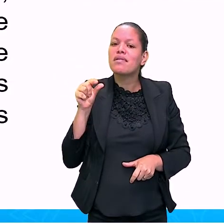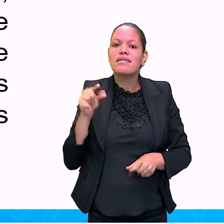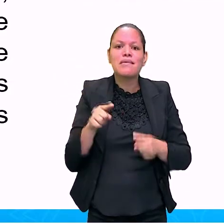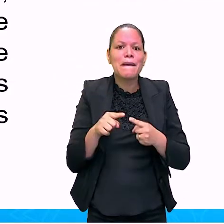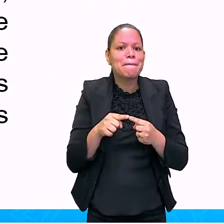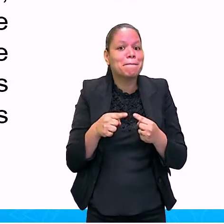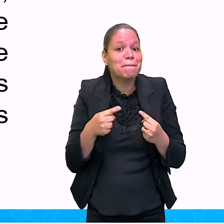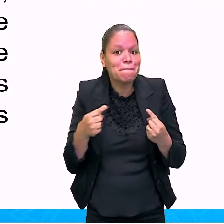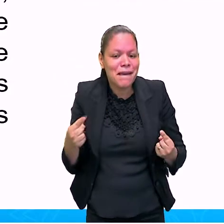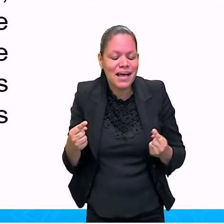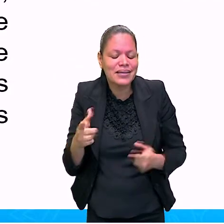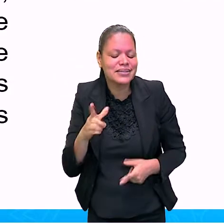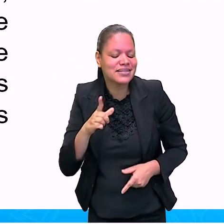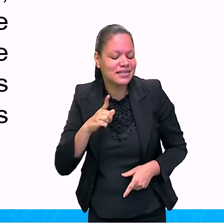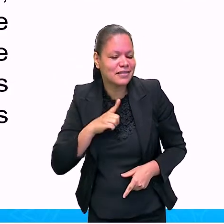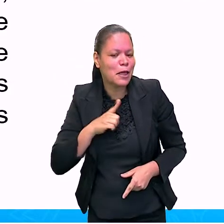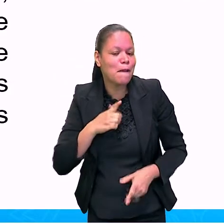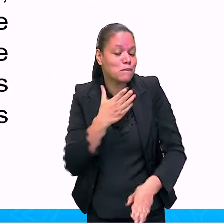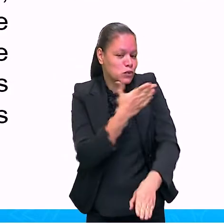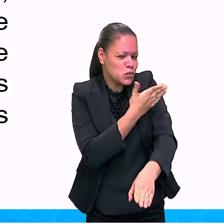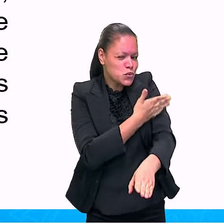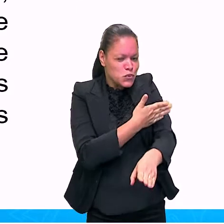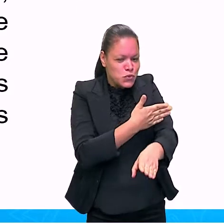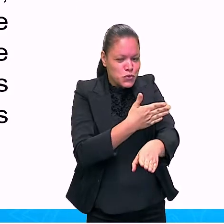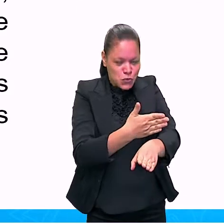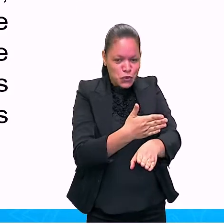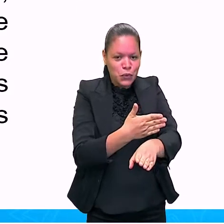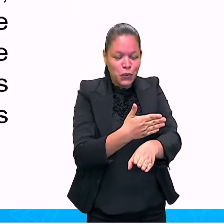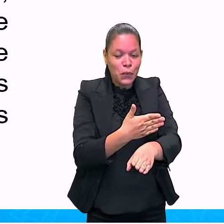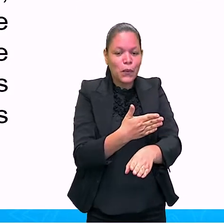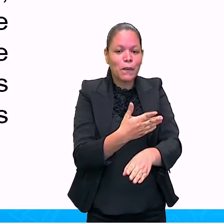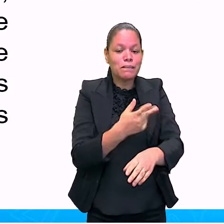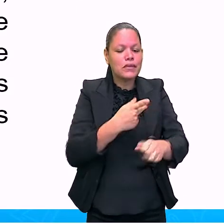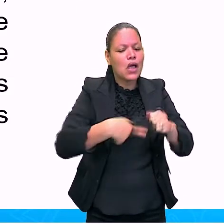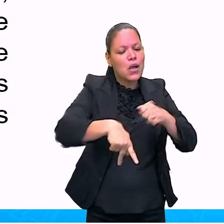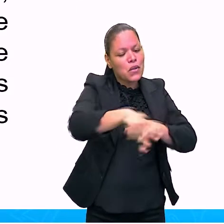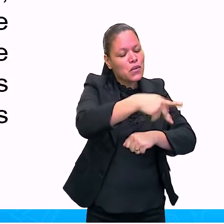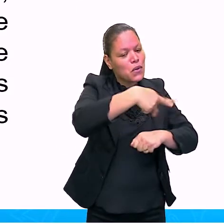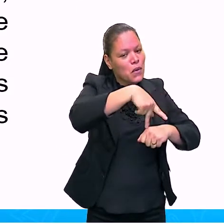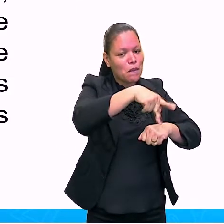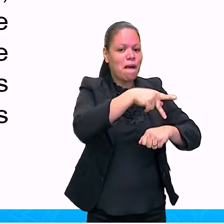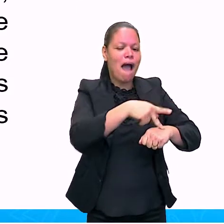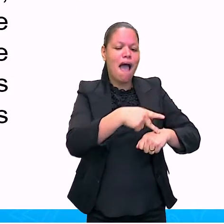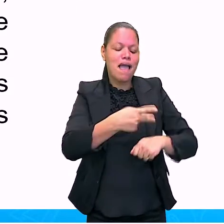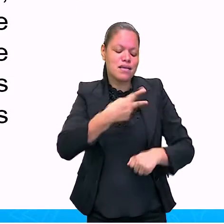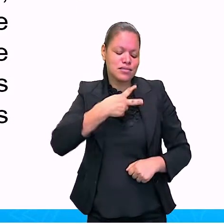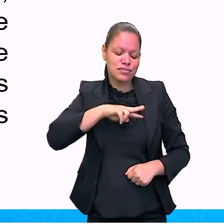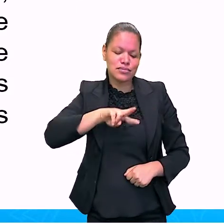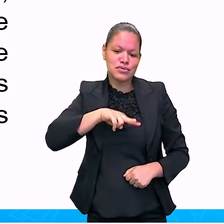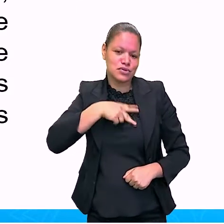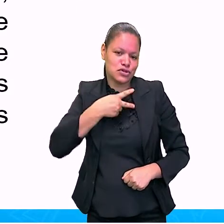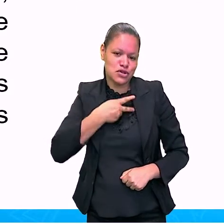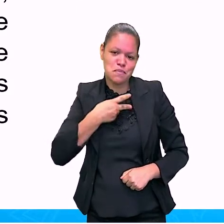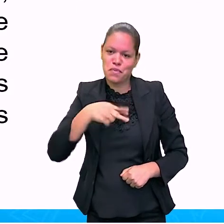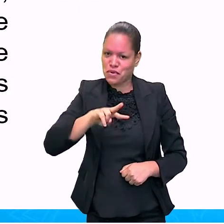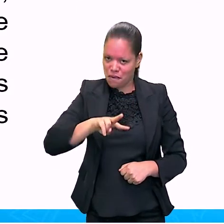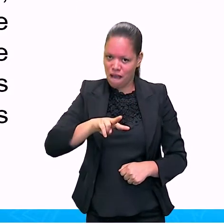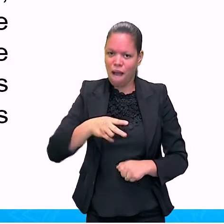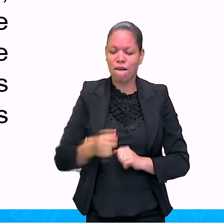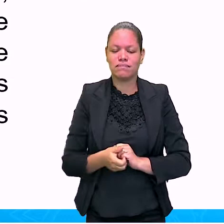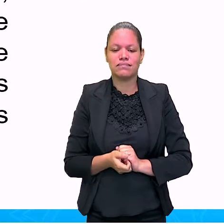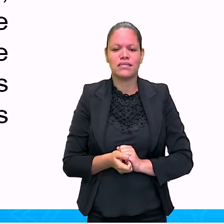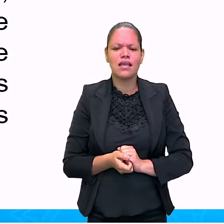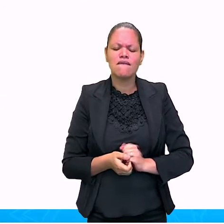desses países, é que nós vamos estudar detalhadamente um pouquinho de cada influência desses principais